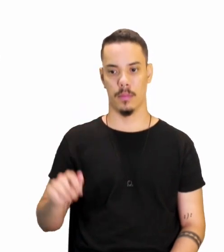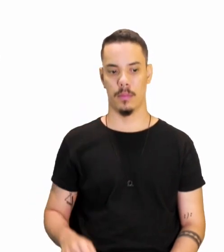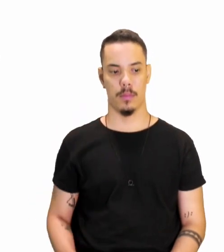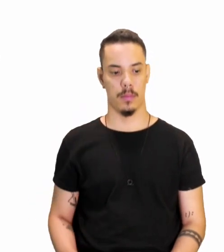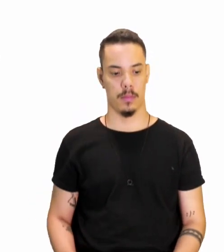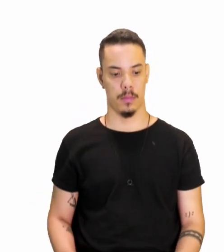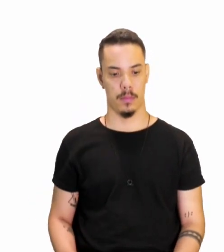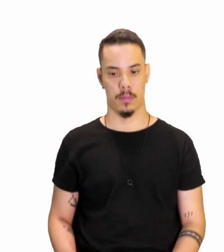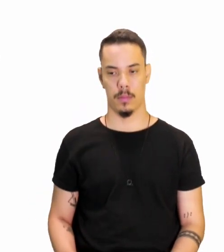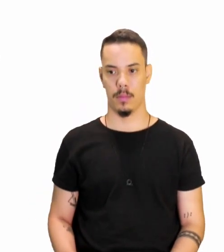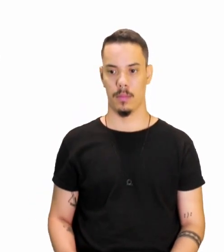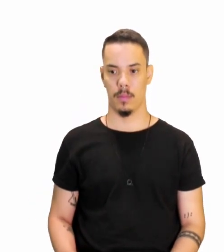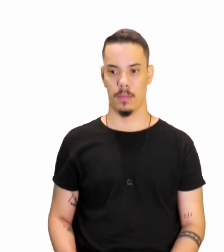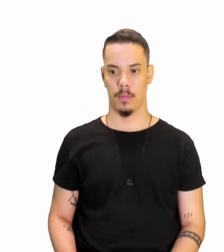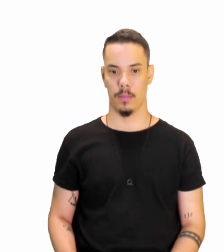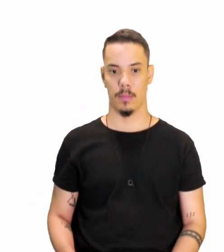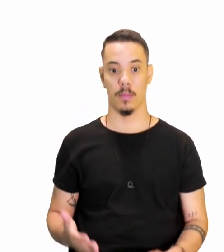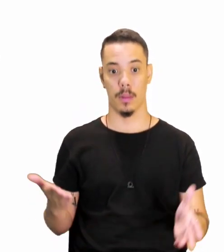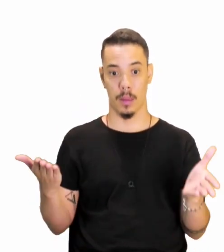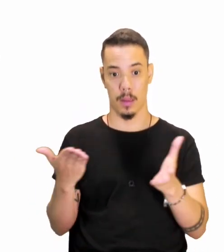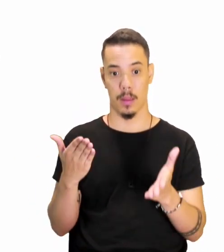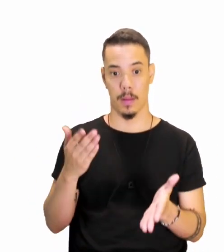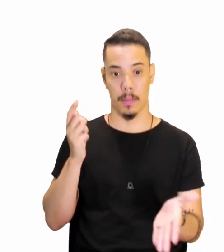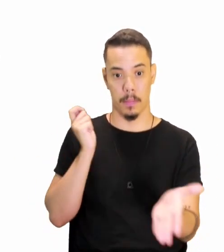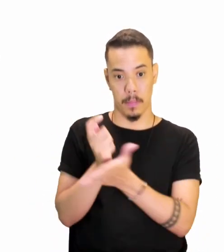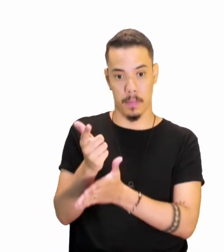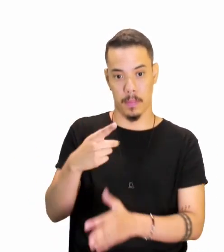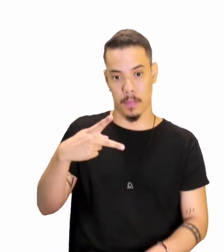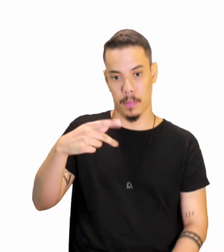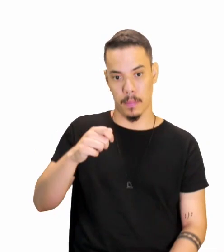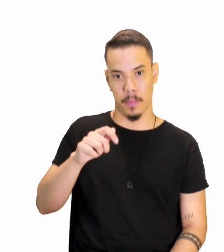atual, aqui, ó, pagá-la.